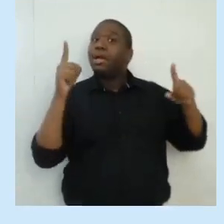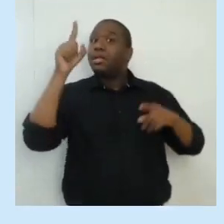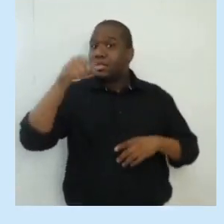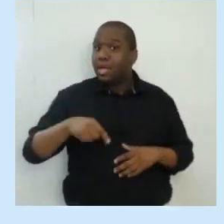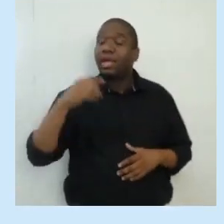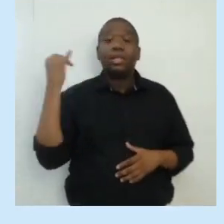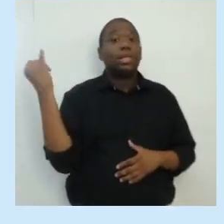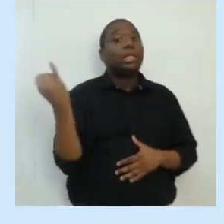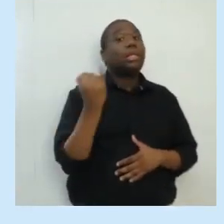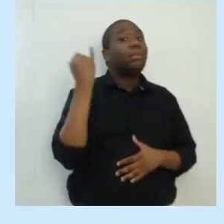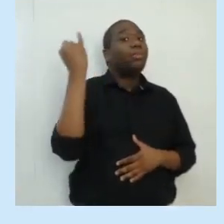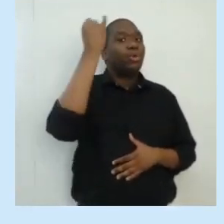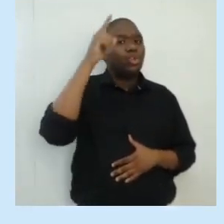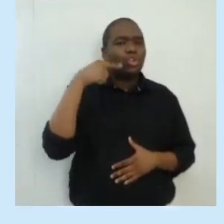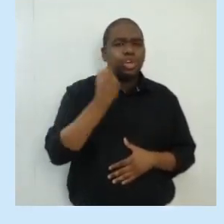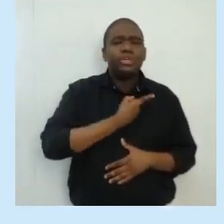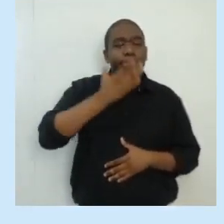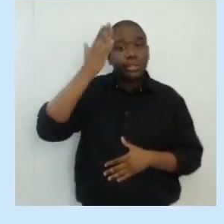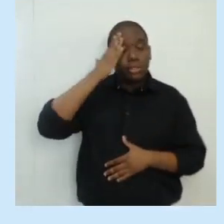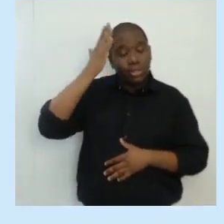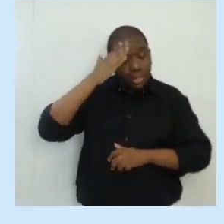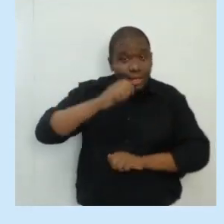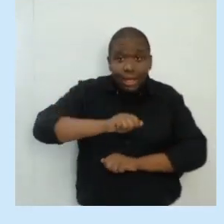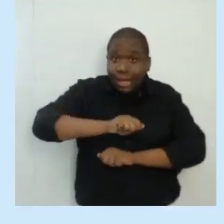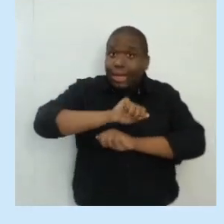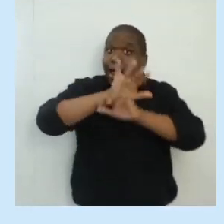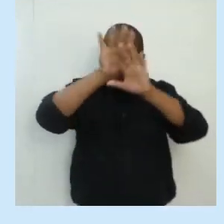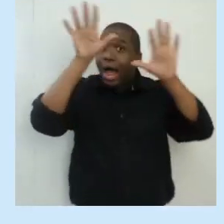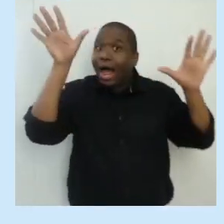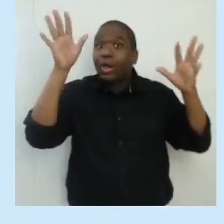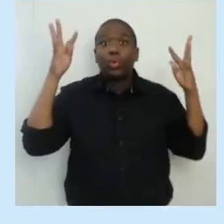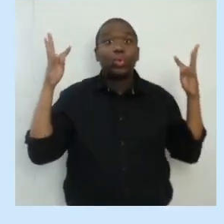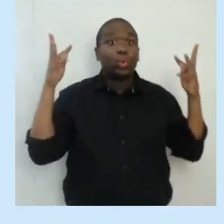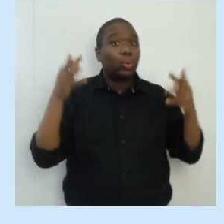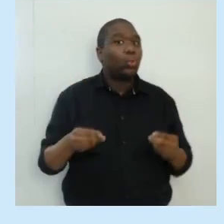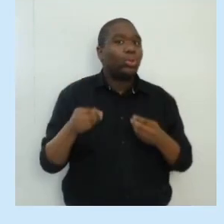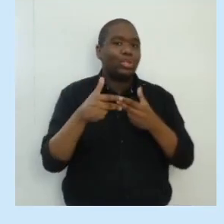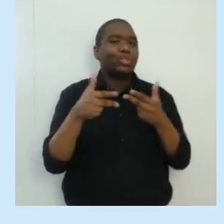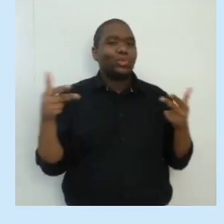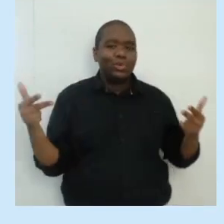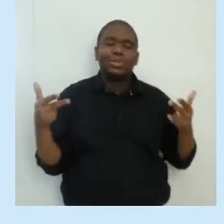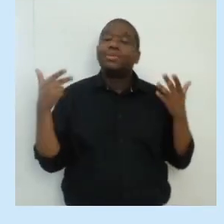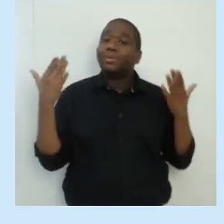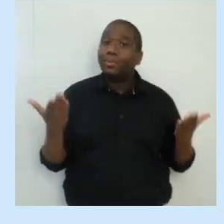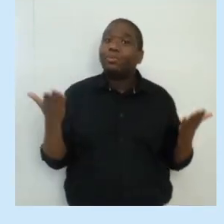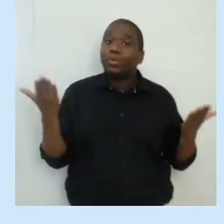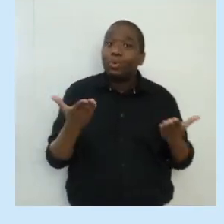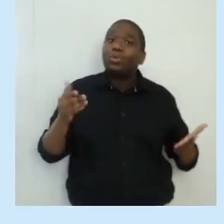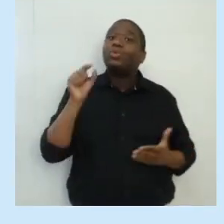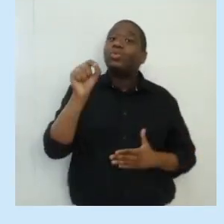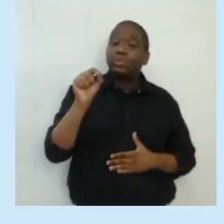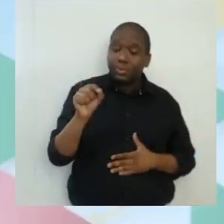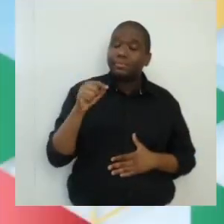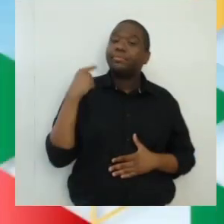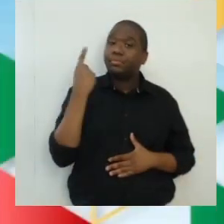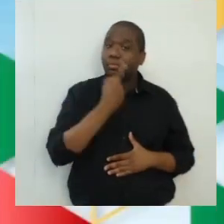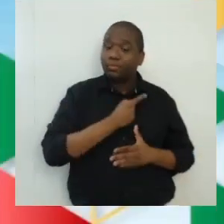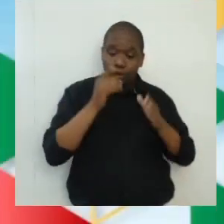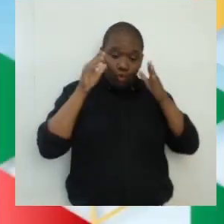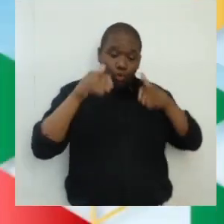primordial para a compreensão de tudo em nossa língua. Hoje a gente vai trabalhar com a primeira parte